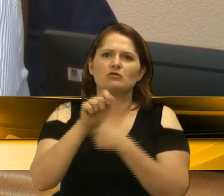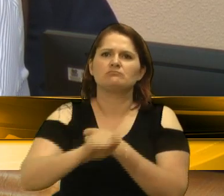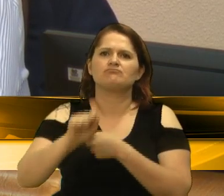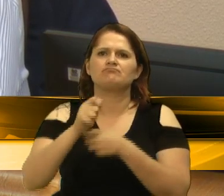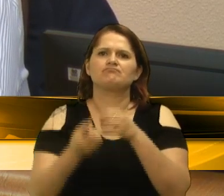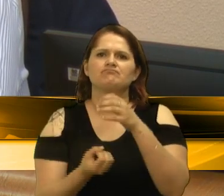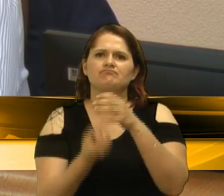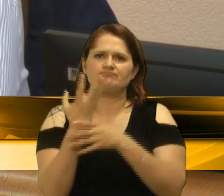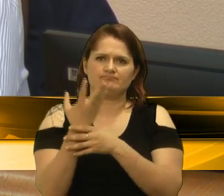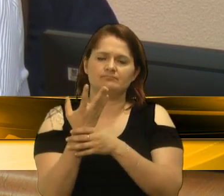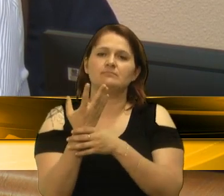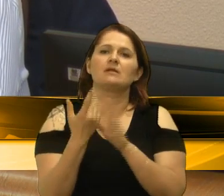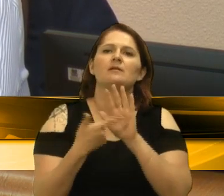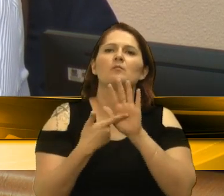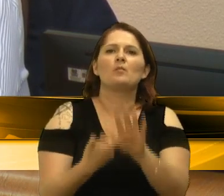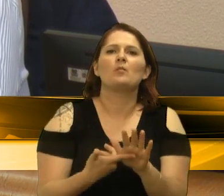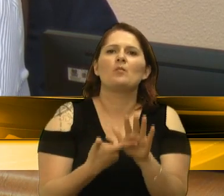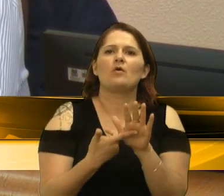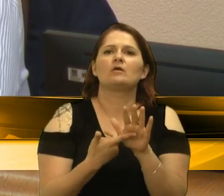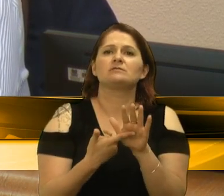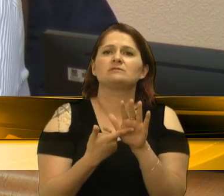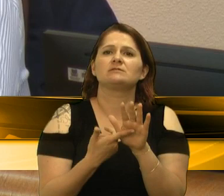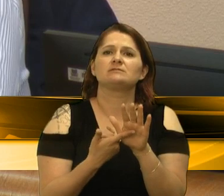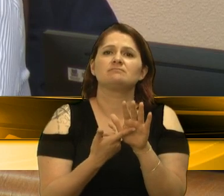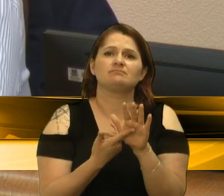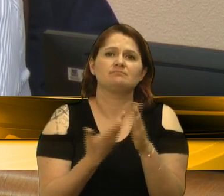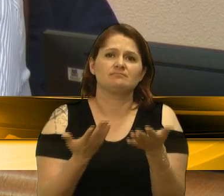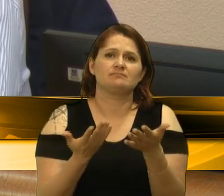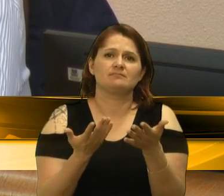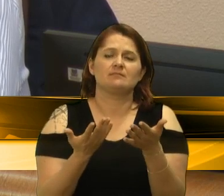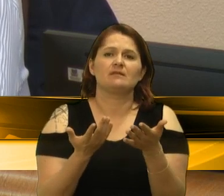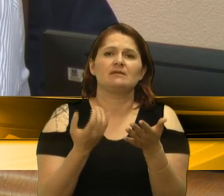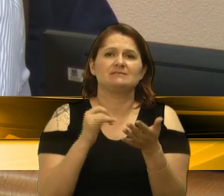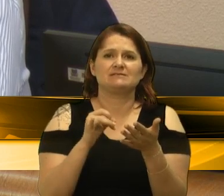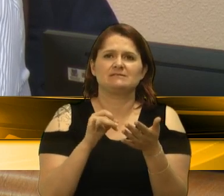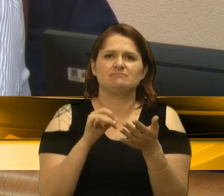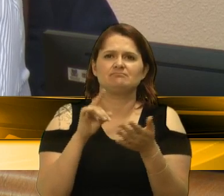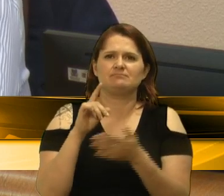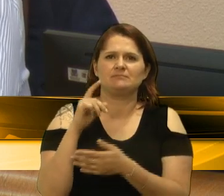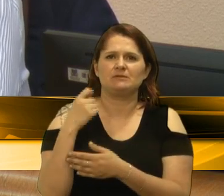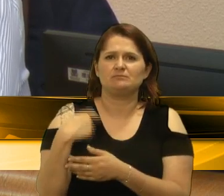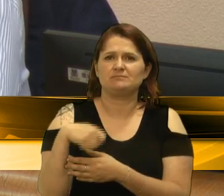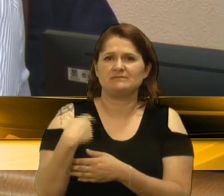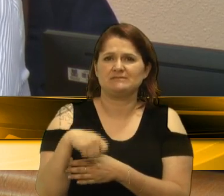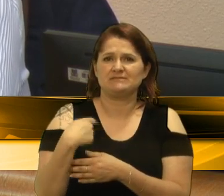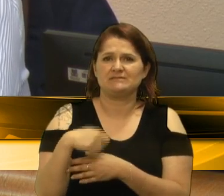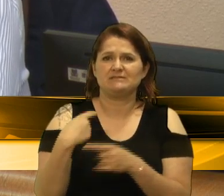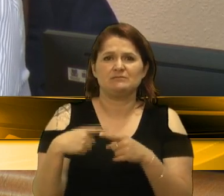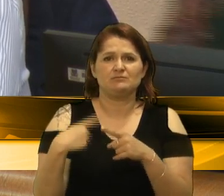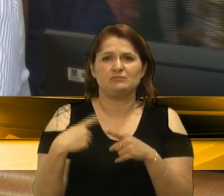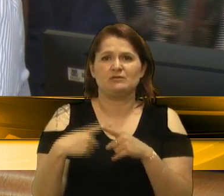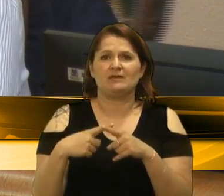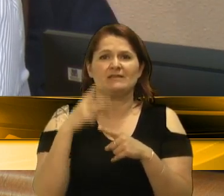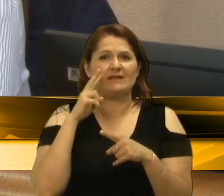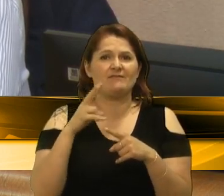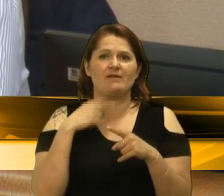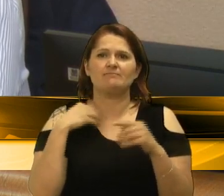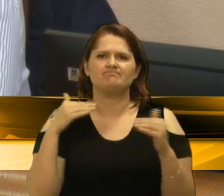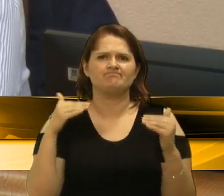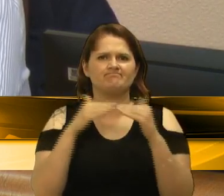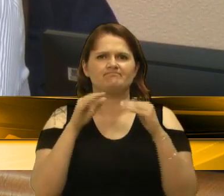99, a toda evidência mostra-se inadequada, desnecessária e desproporcional quando confrontado com a vontade da